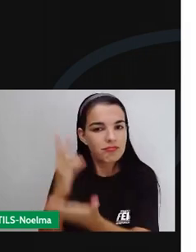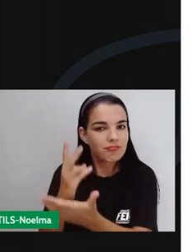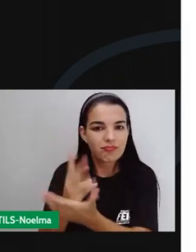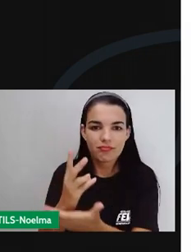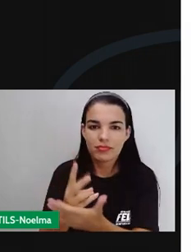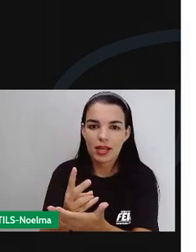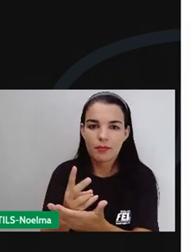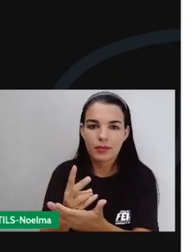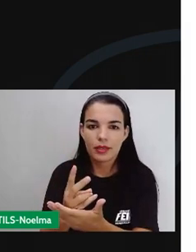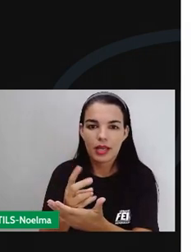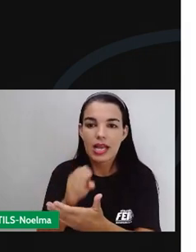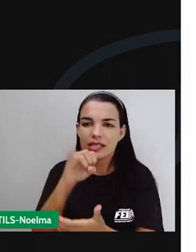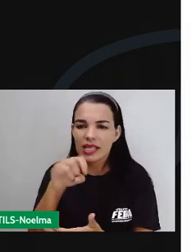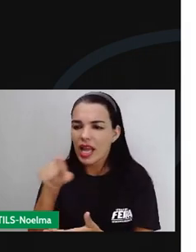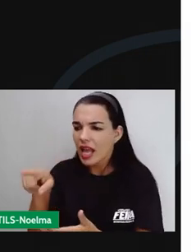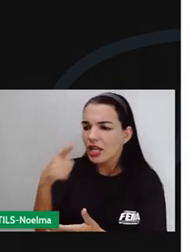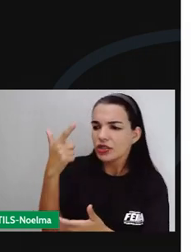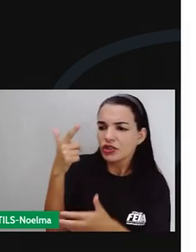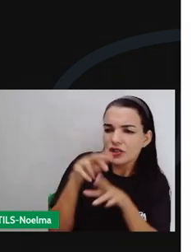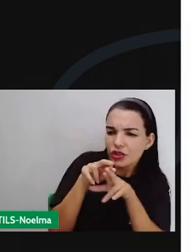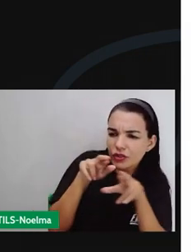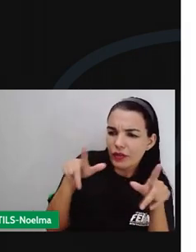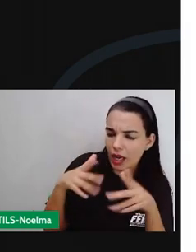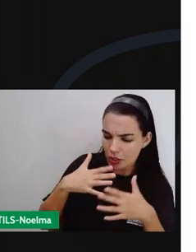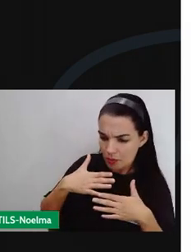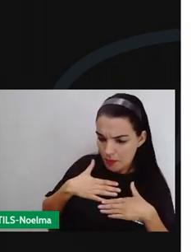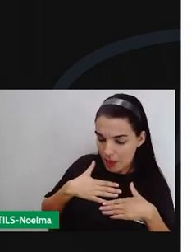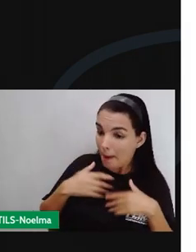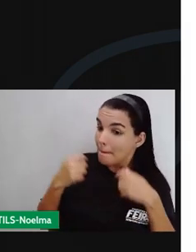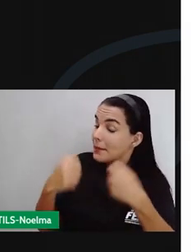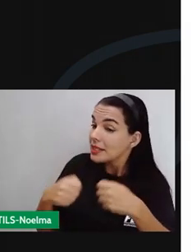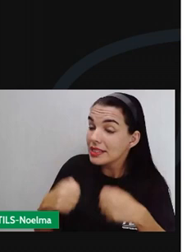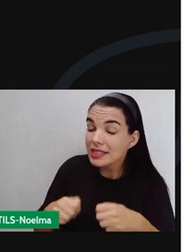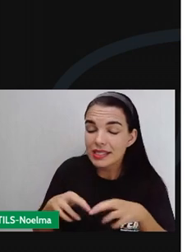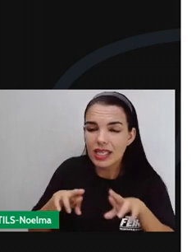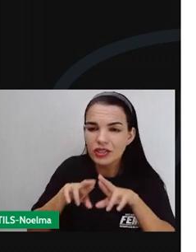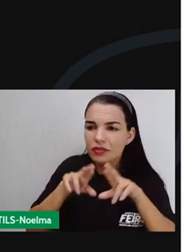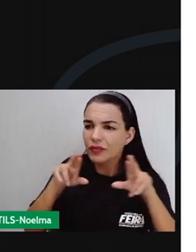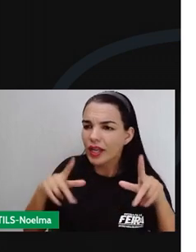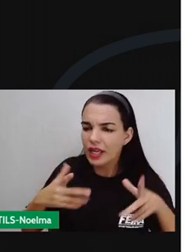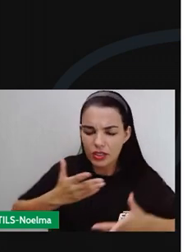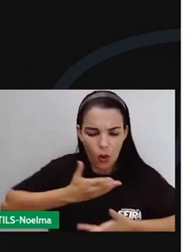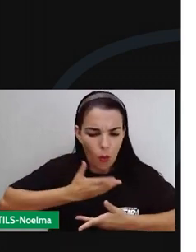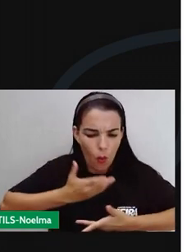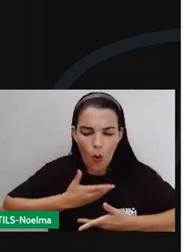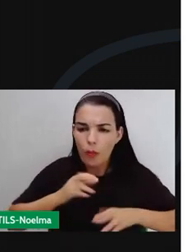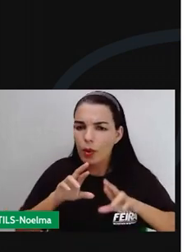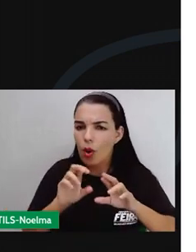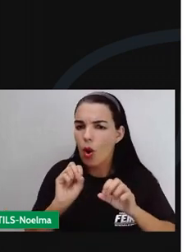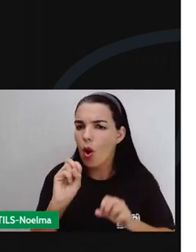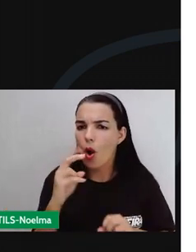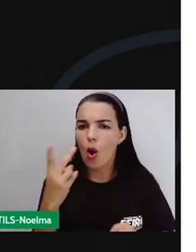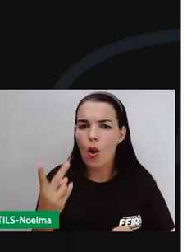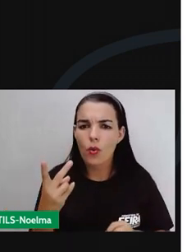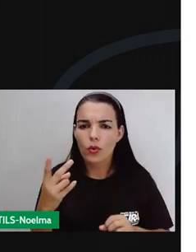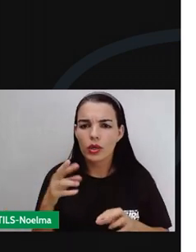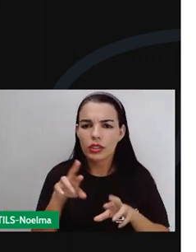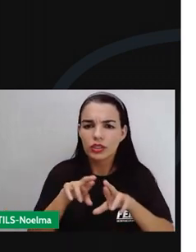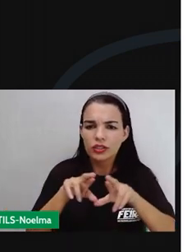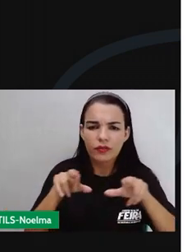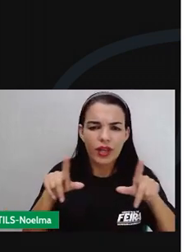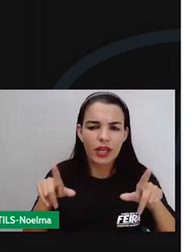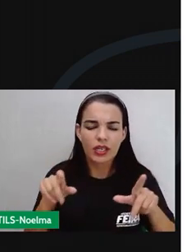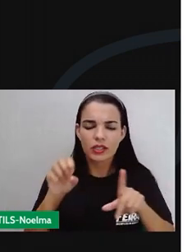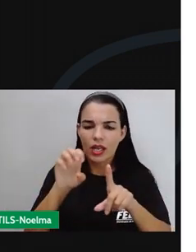mais diferente que ele possa ser de nós, seja uma diferença física ou até mesmo uma diferença entre costumes e